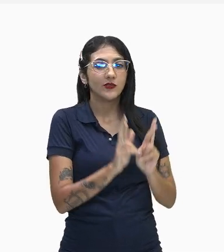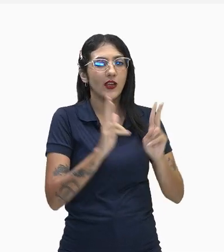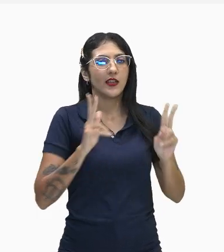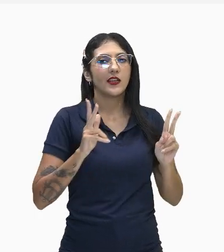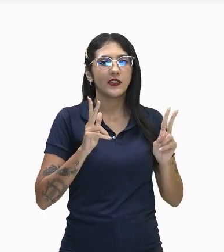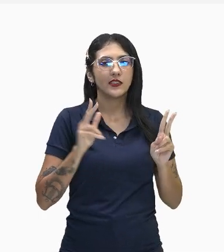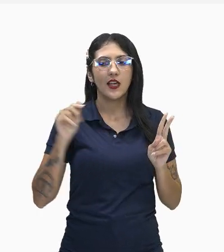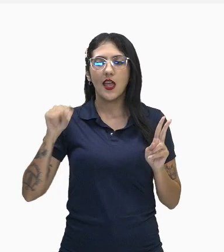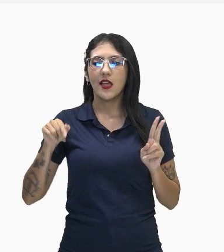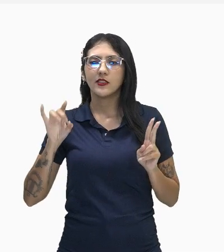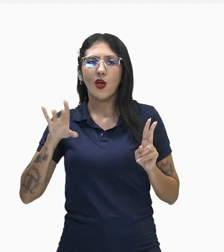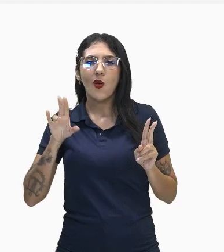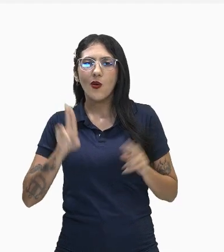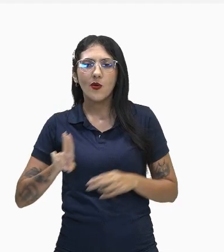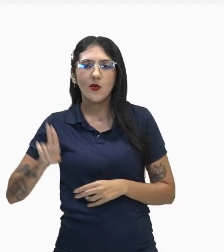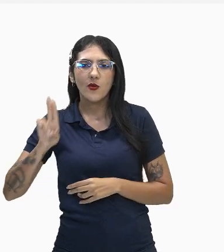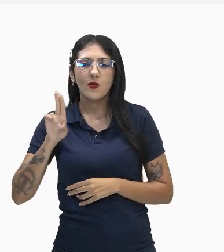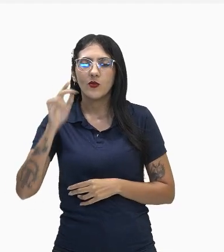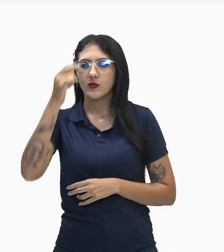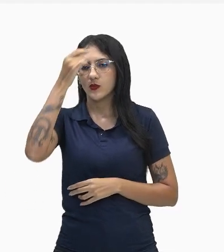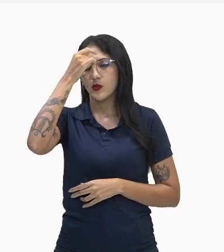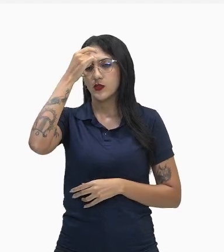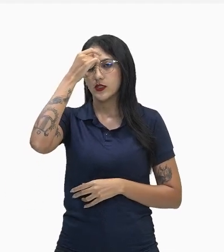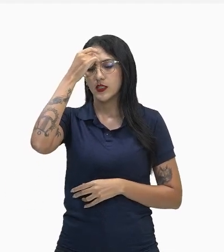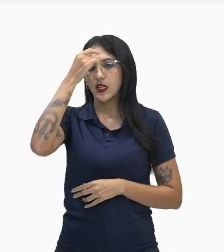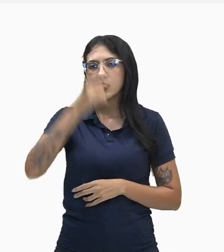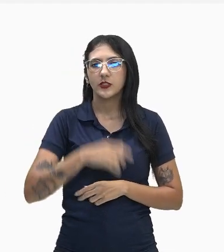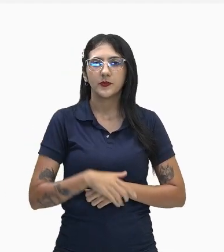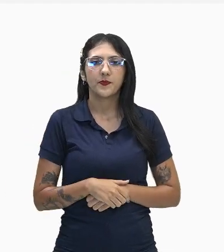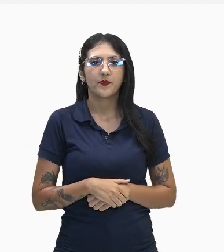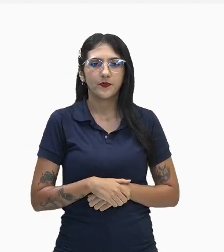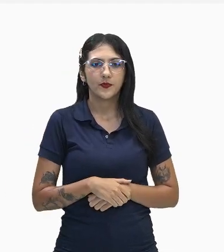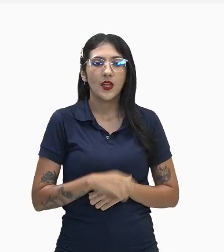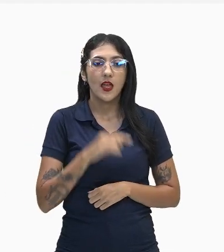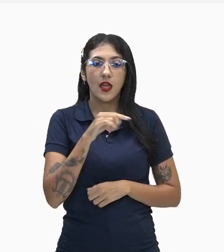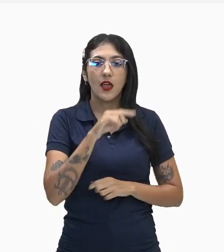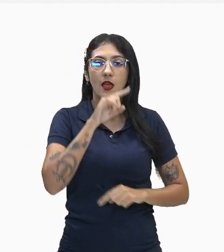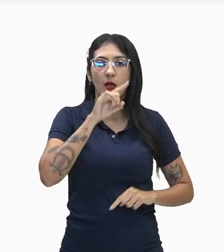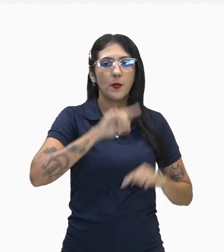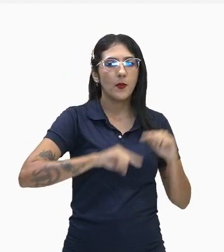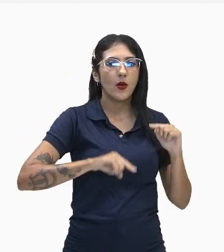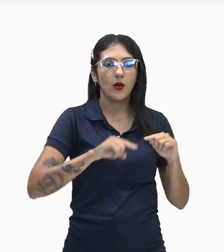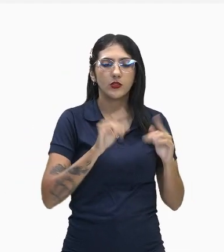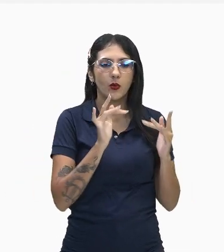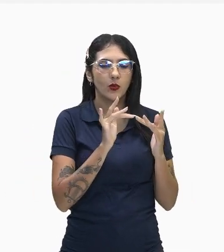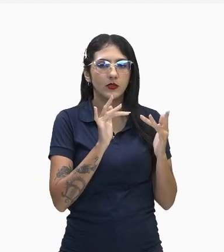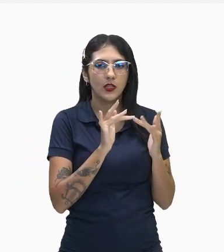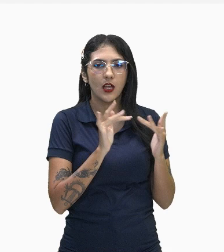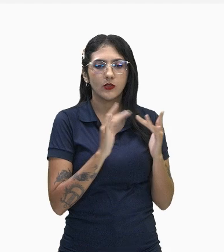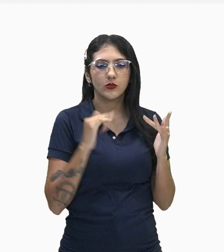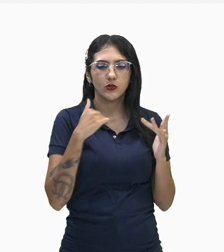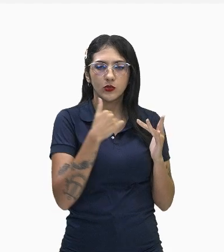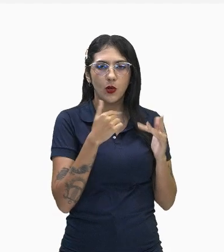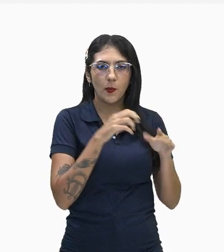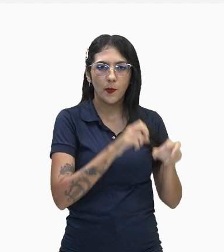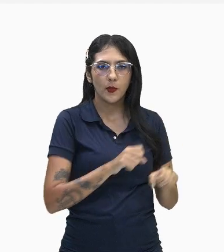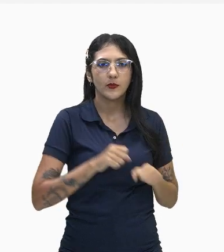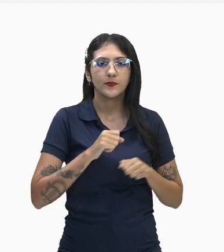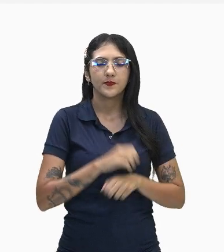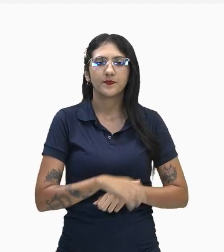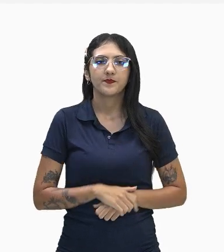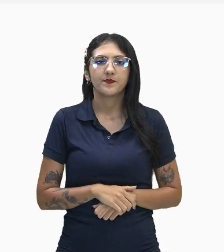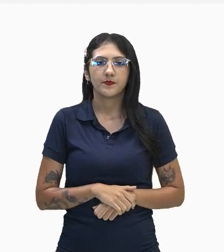uso sustentável, para intervenção do meio ambiente. E aí a gente verifica nesse quadro